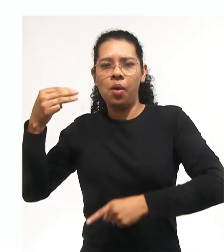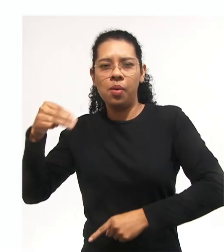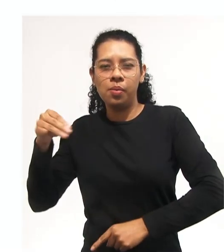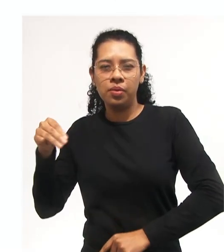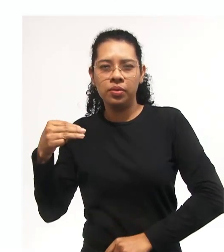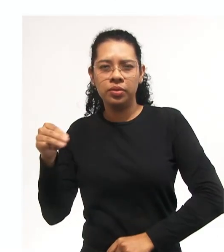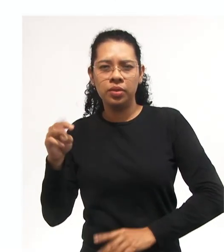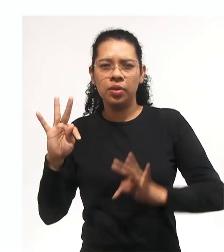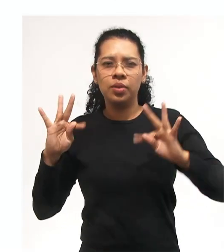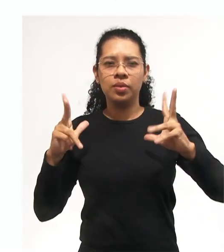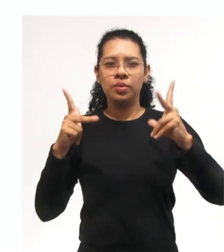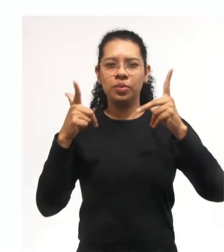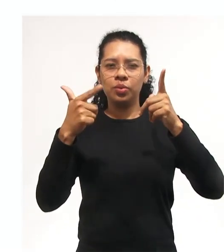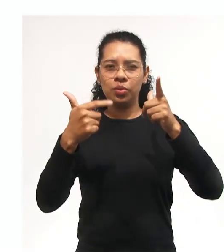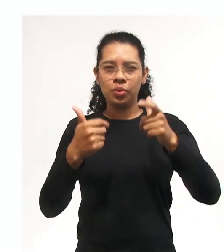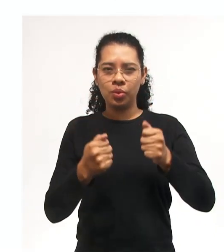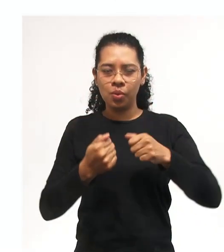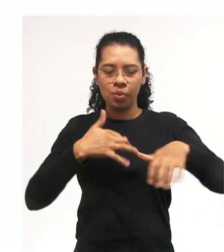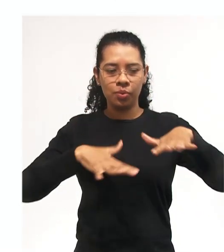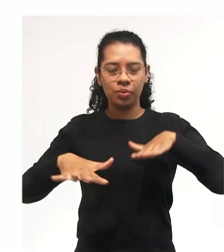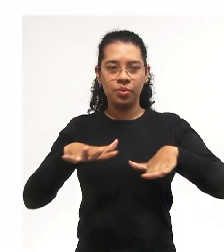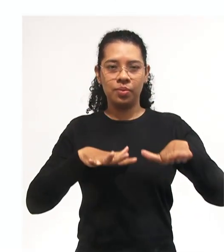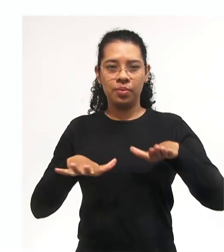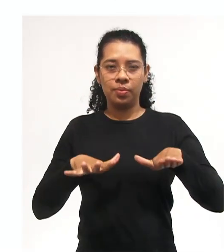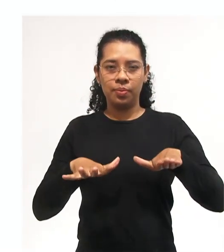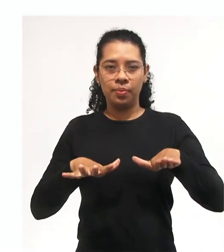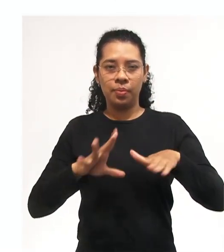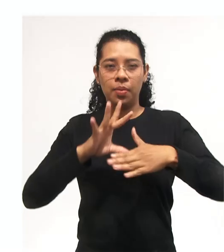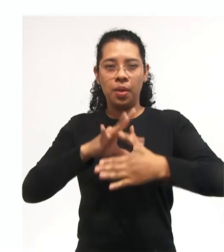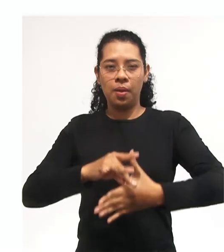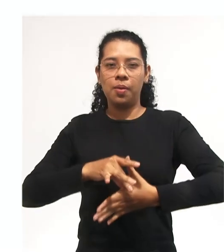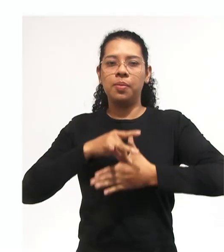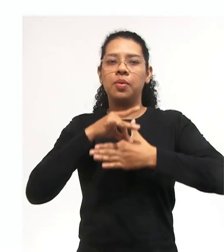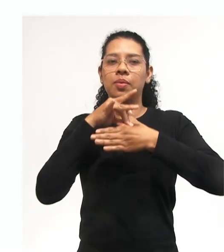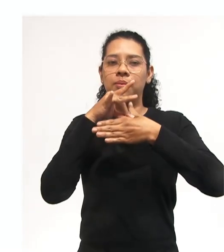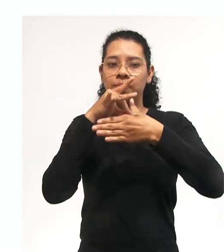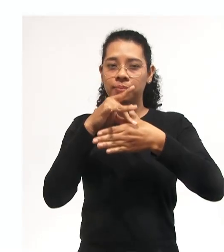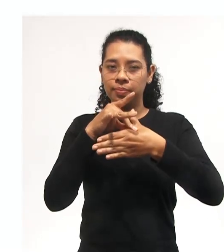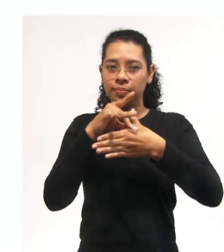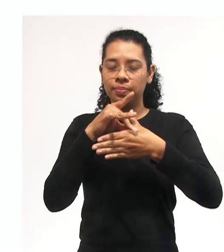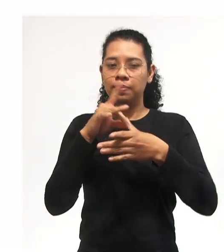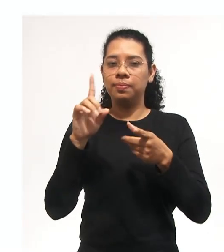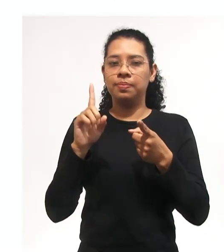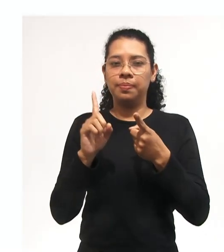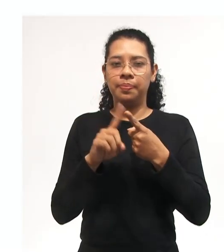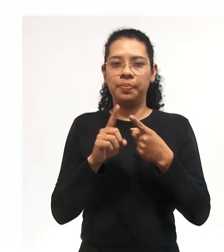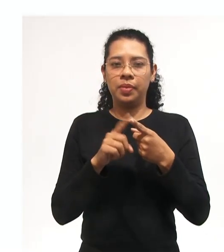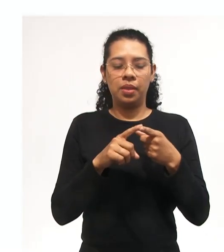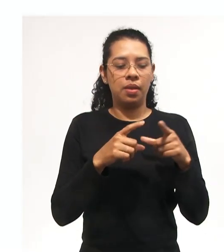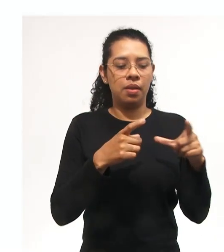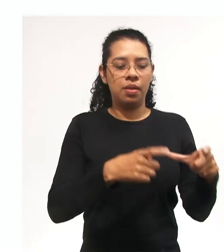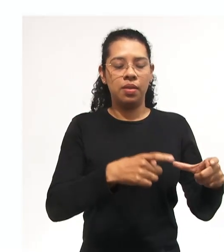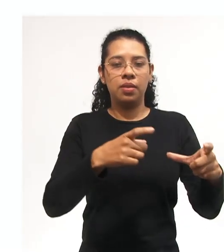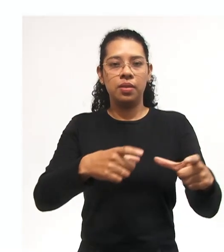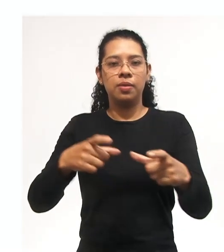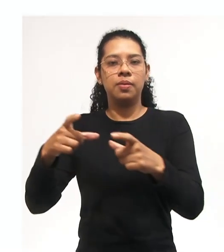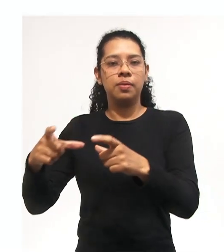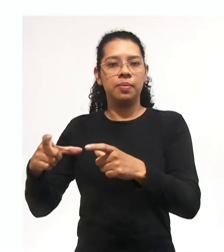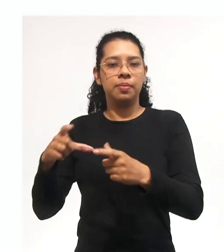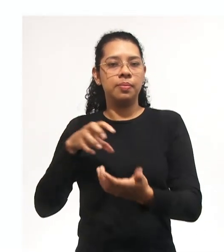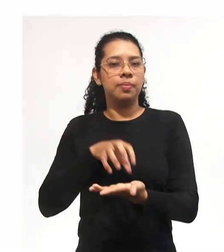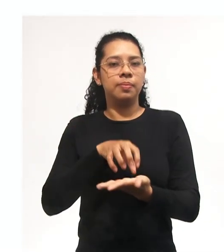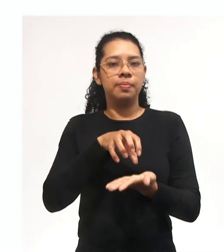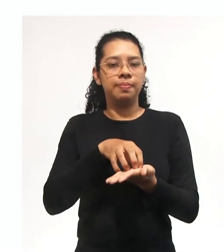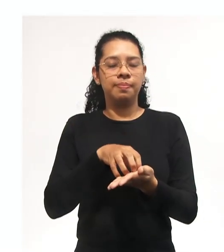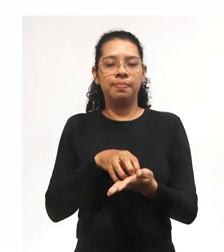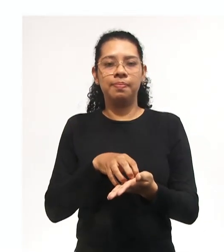das ações. Os líderes nessa dinâmica da gestão estratégica de pessoas, eles devem estabelecer uma